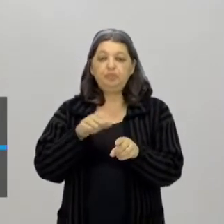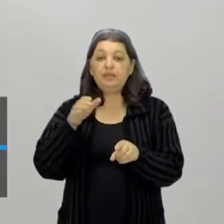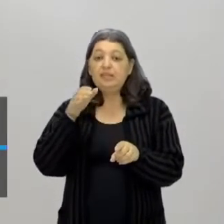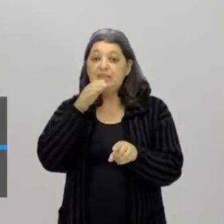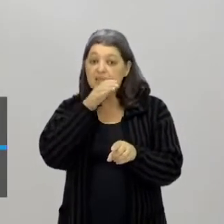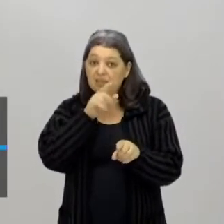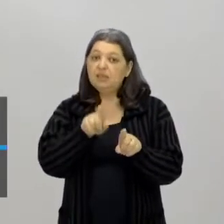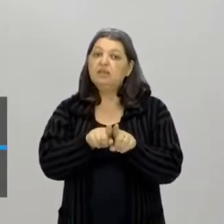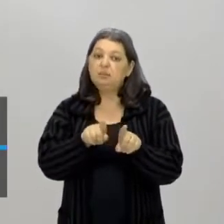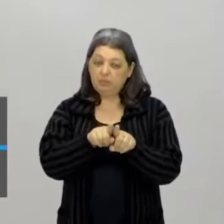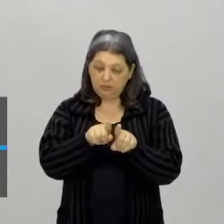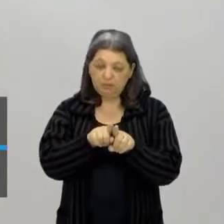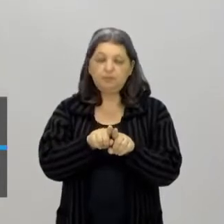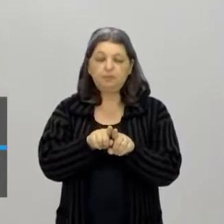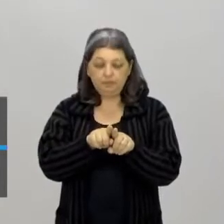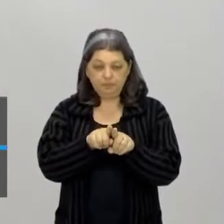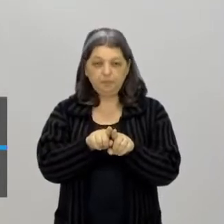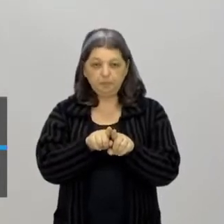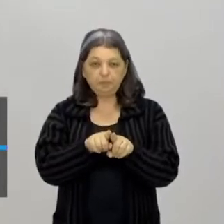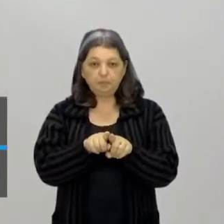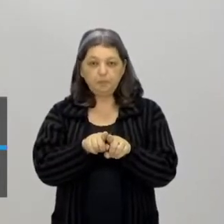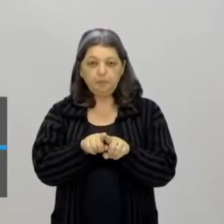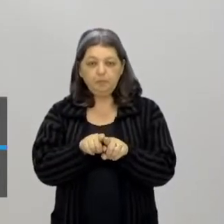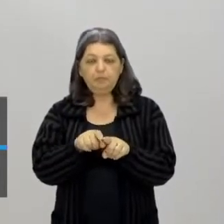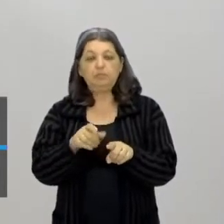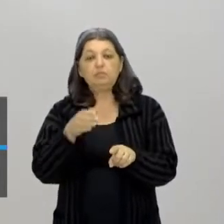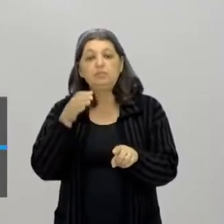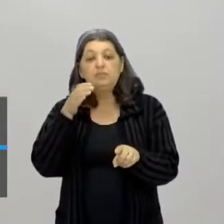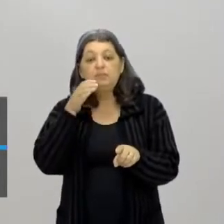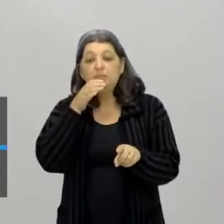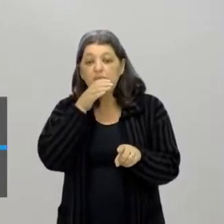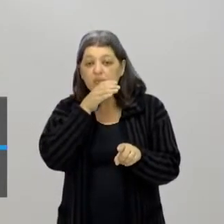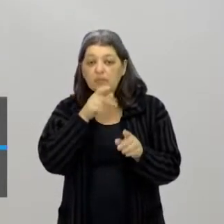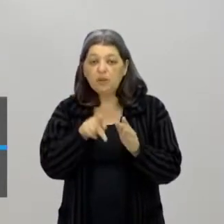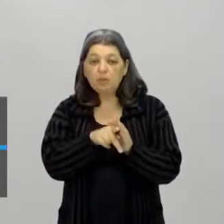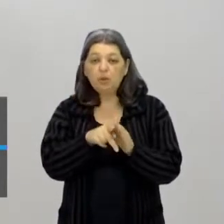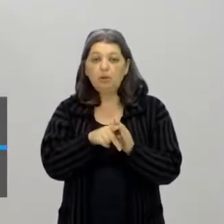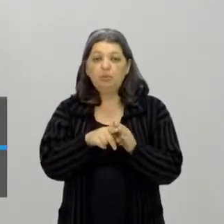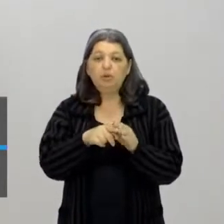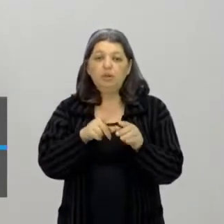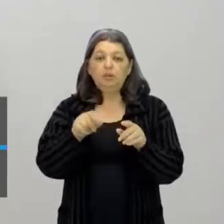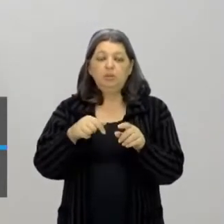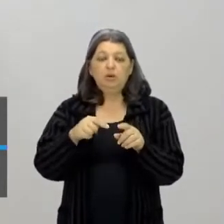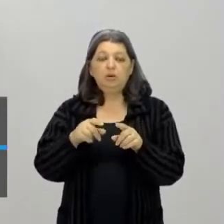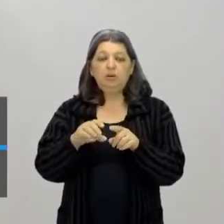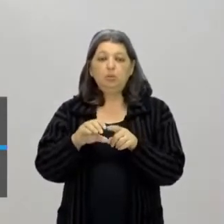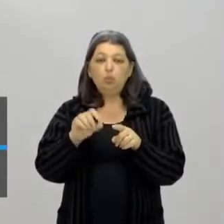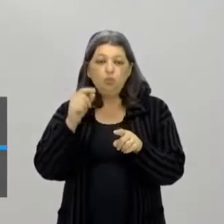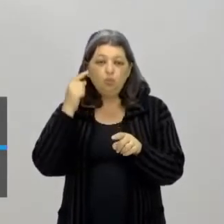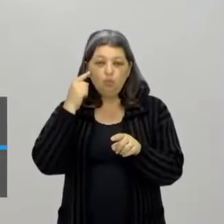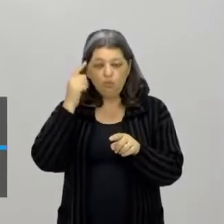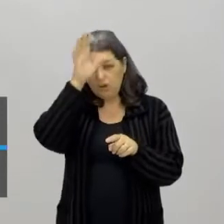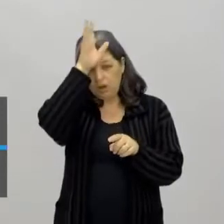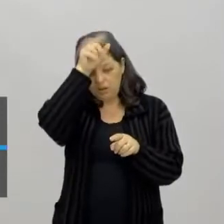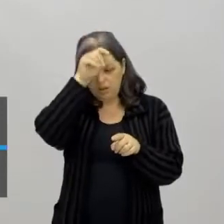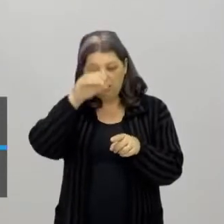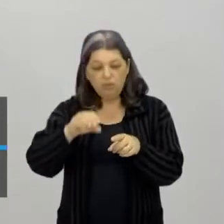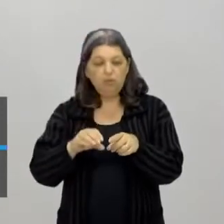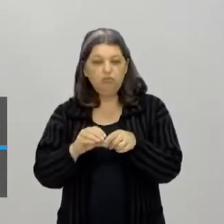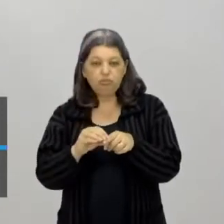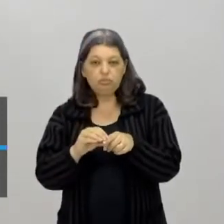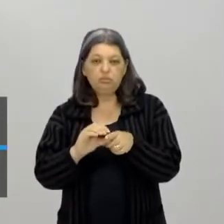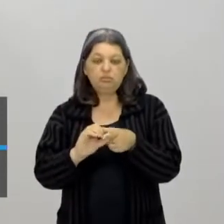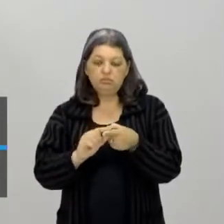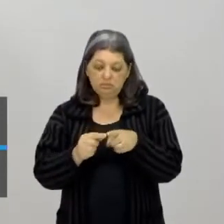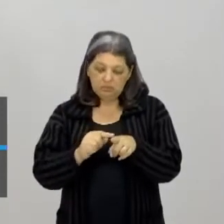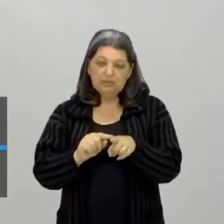térmicos que a carne, né? Então, você esquenta aqui com esse metal que está por dentro do frango, você vai